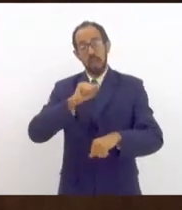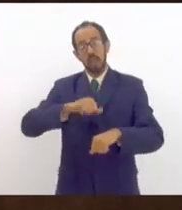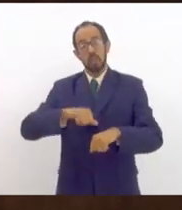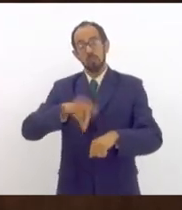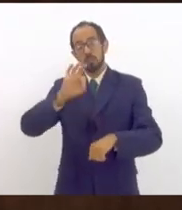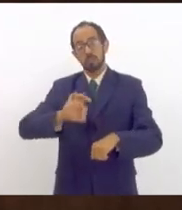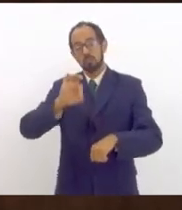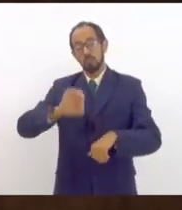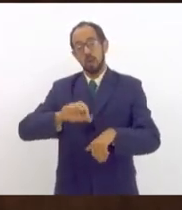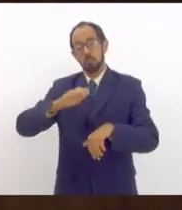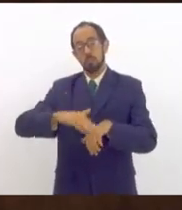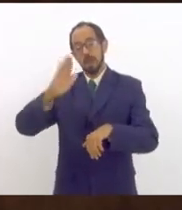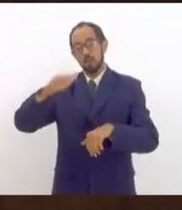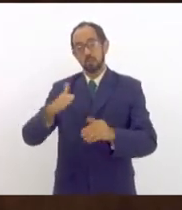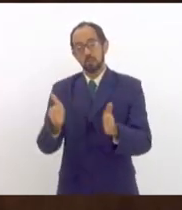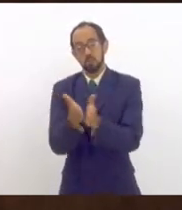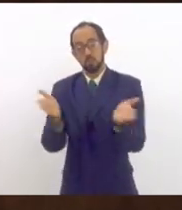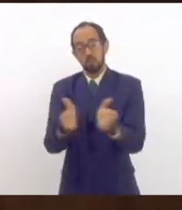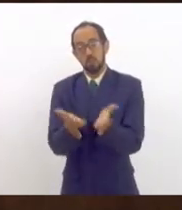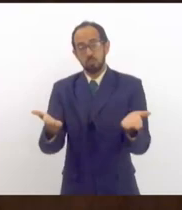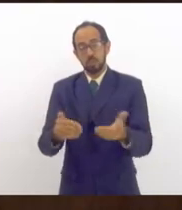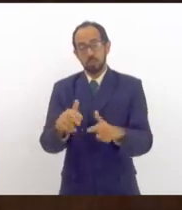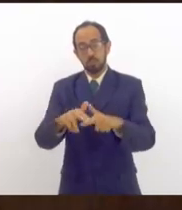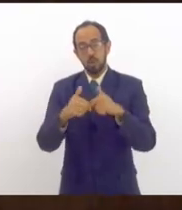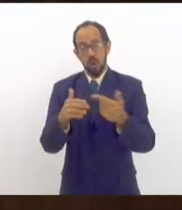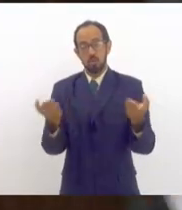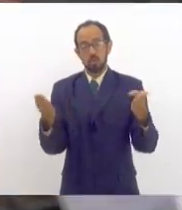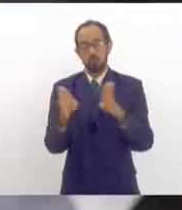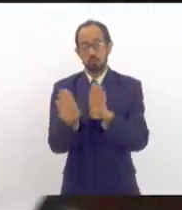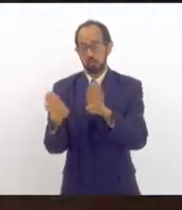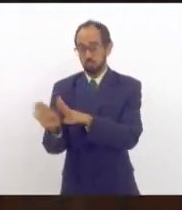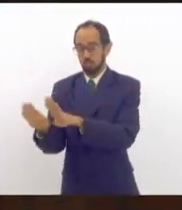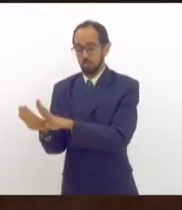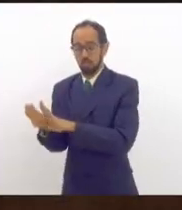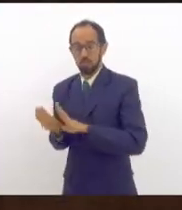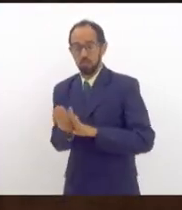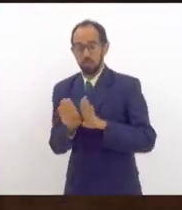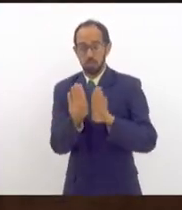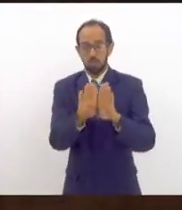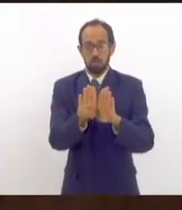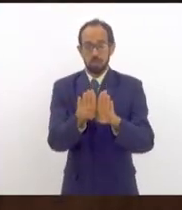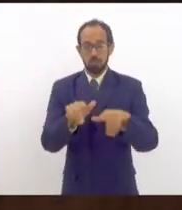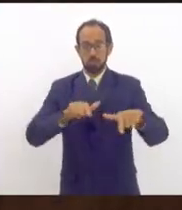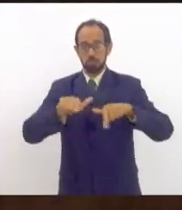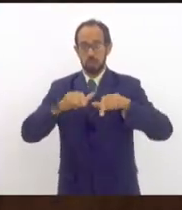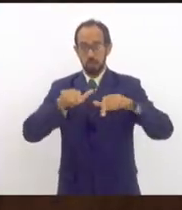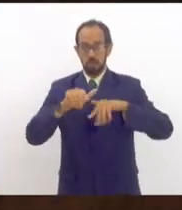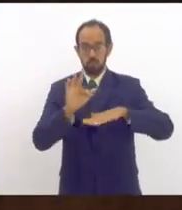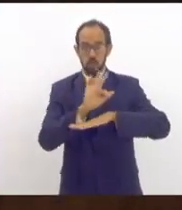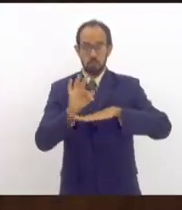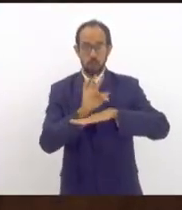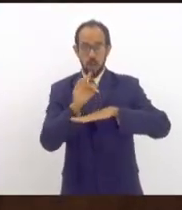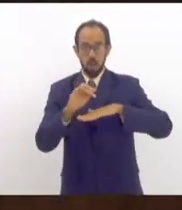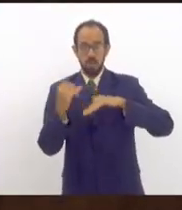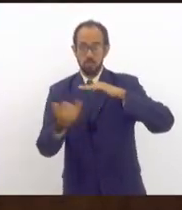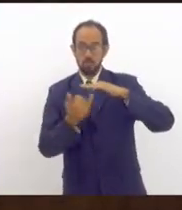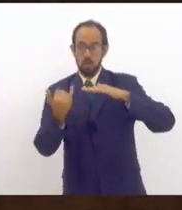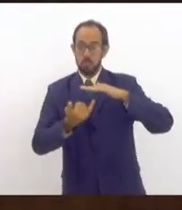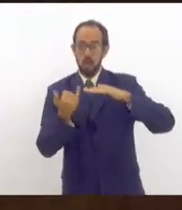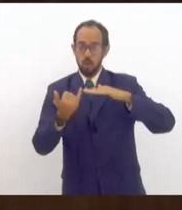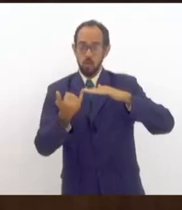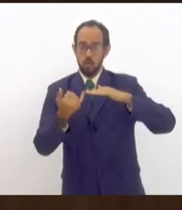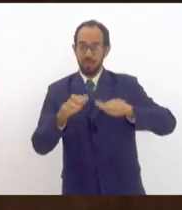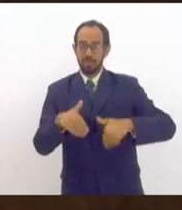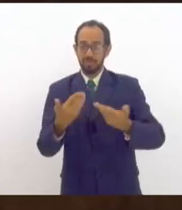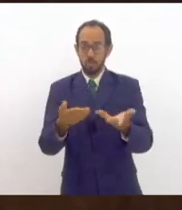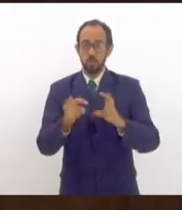por conta inclusive do fechamento sistemático dos postos de trabalho formais e informais então toda a iniciativa que é